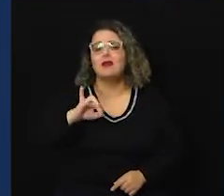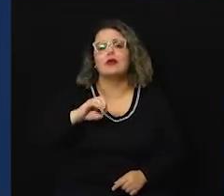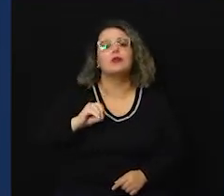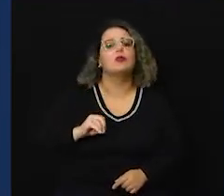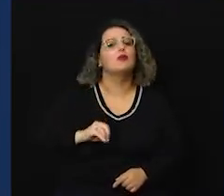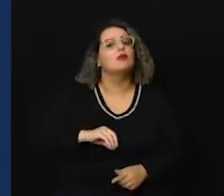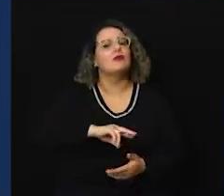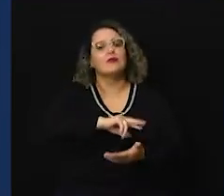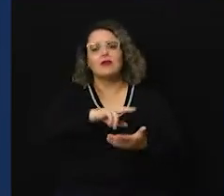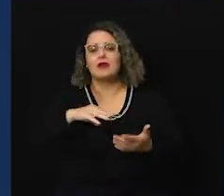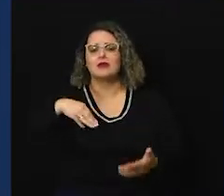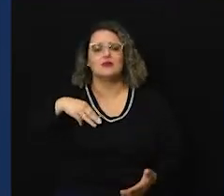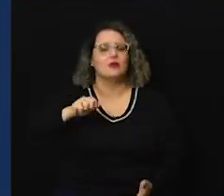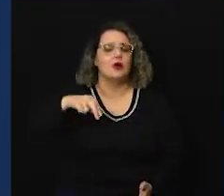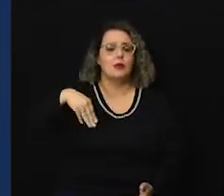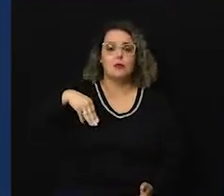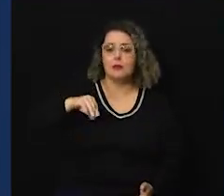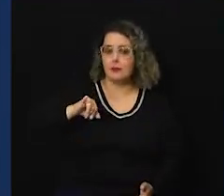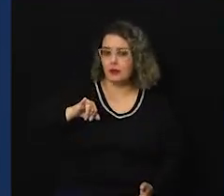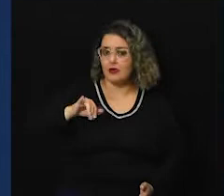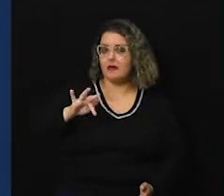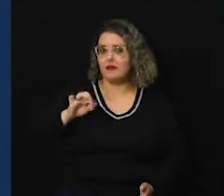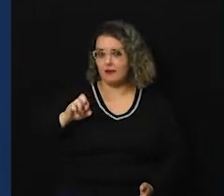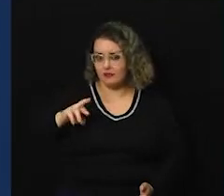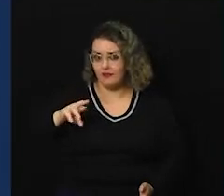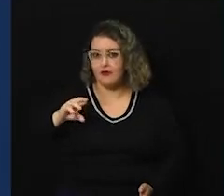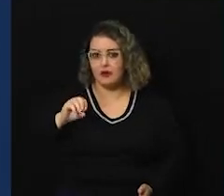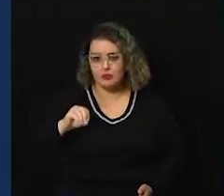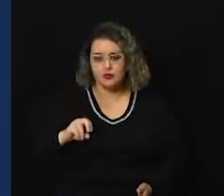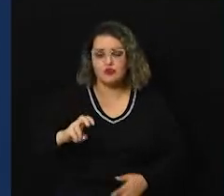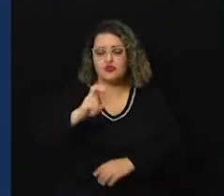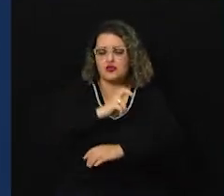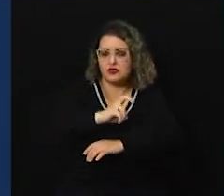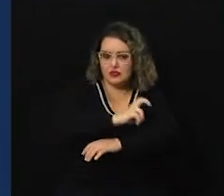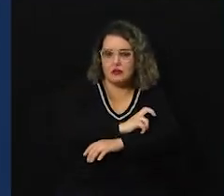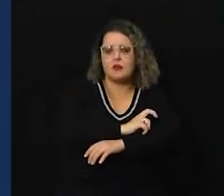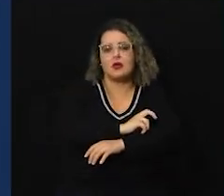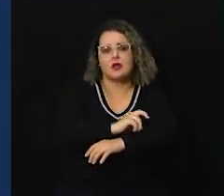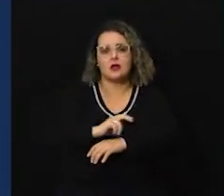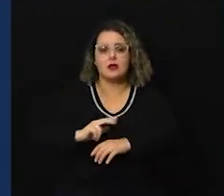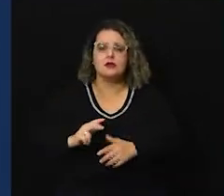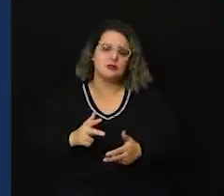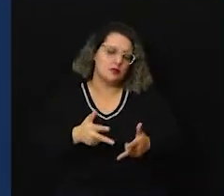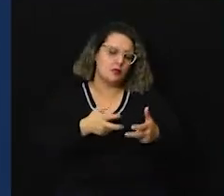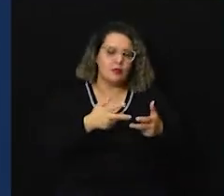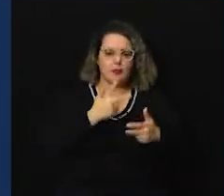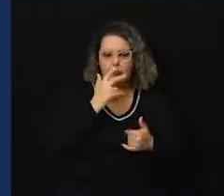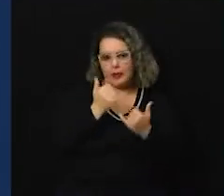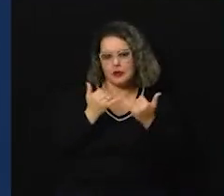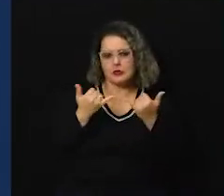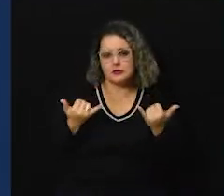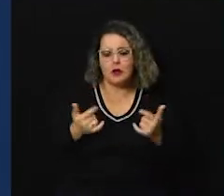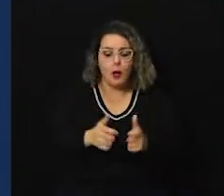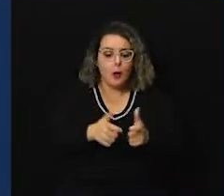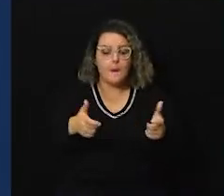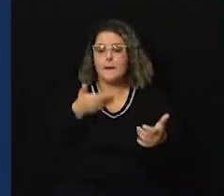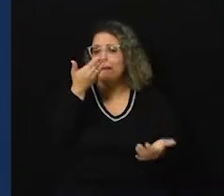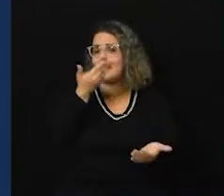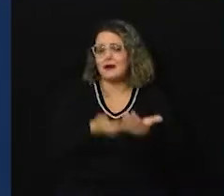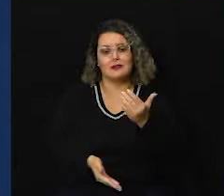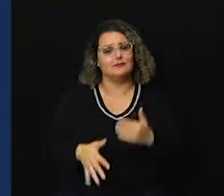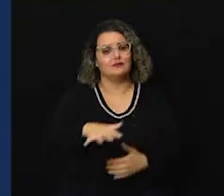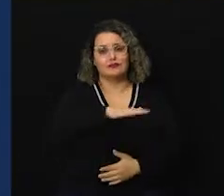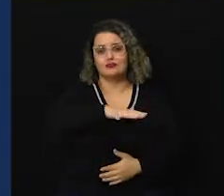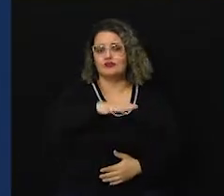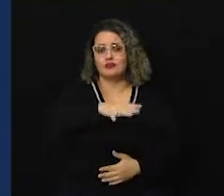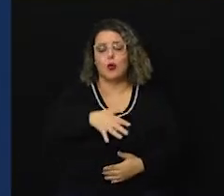118 mamíferos e 84 lagartos e serpentes algumas perderam mais da metade da área